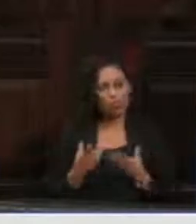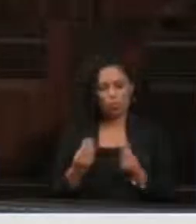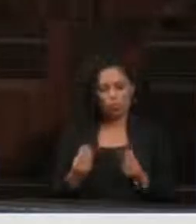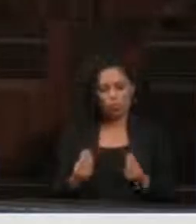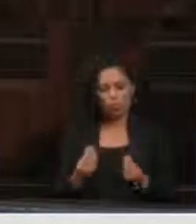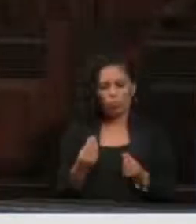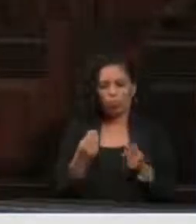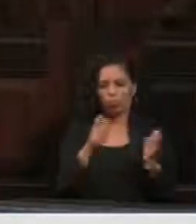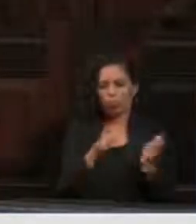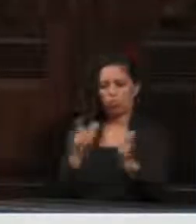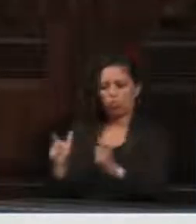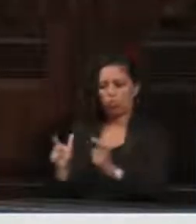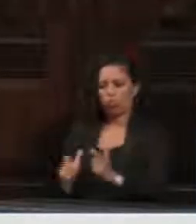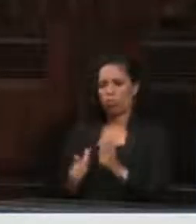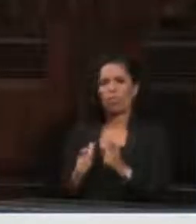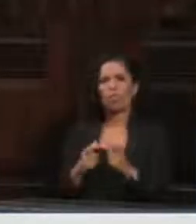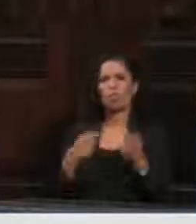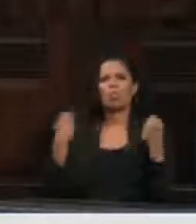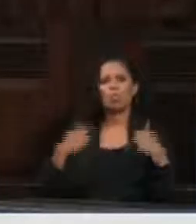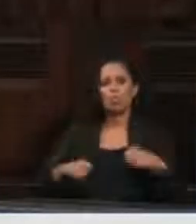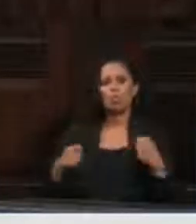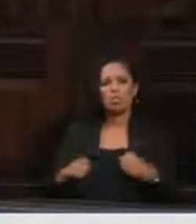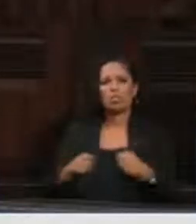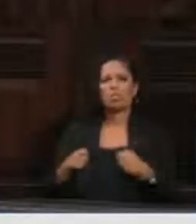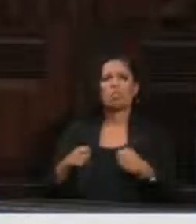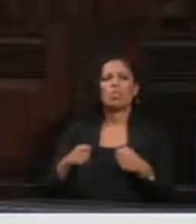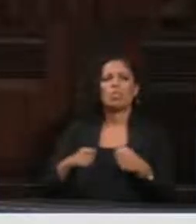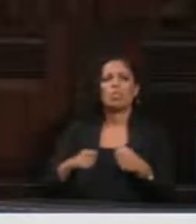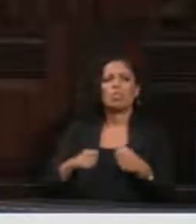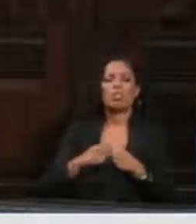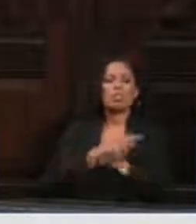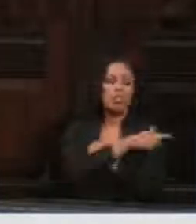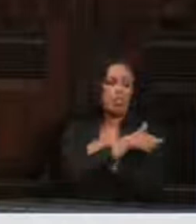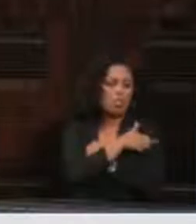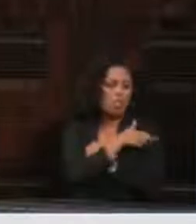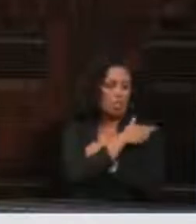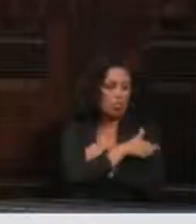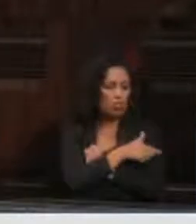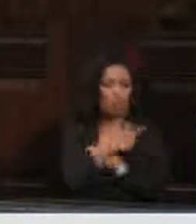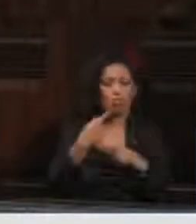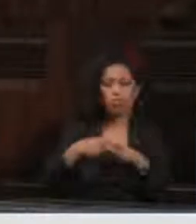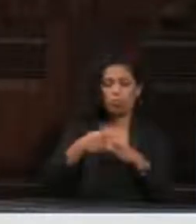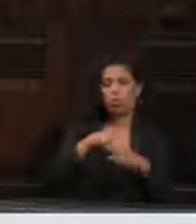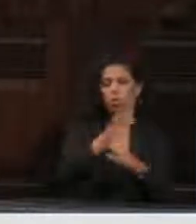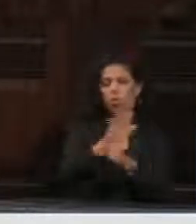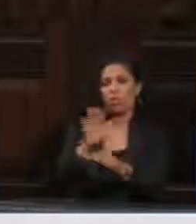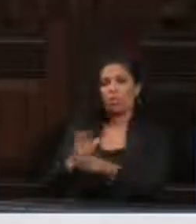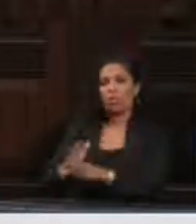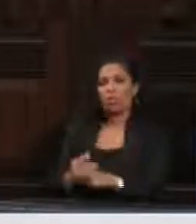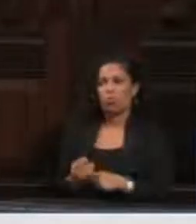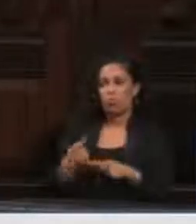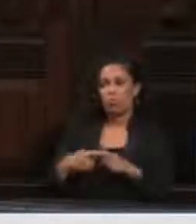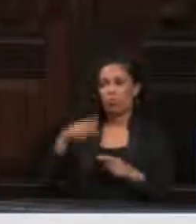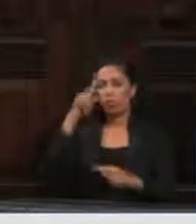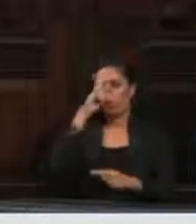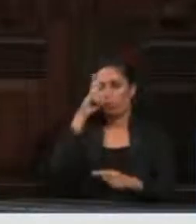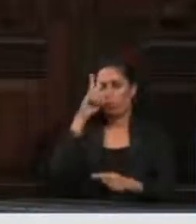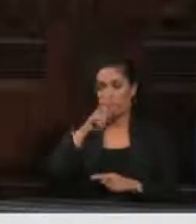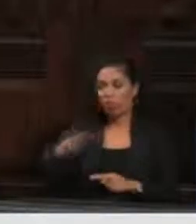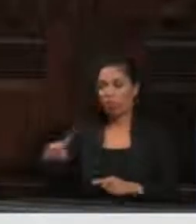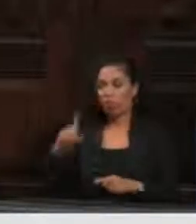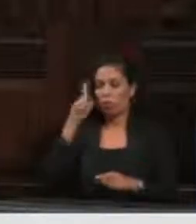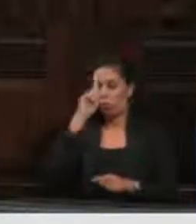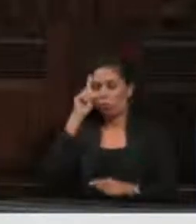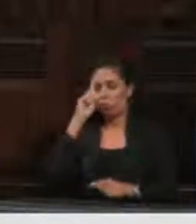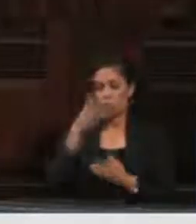né, implementam o trabalho com esses profissionais, porque o que a gente vê no dia a dia são milhares de